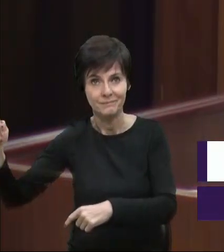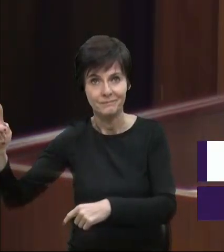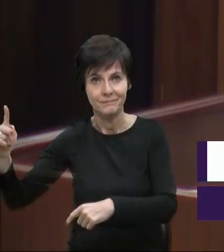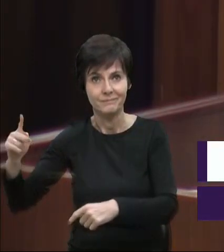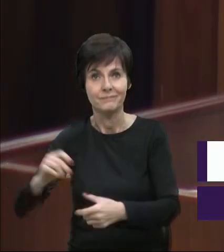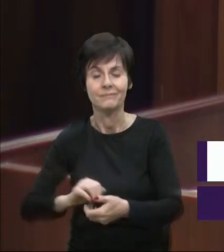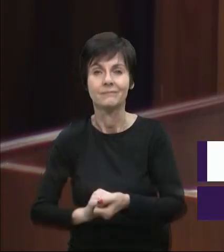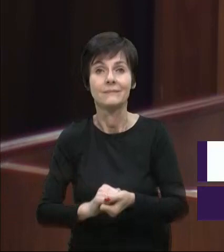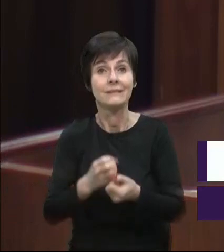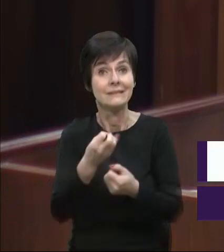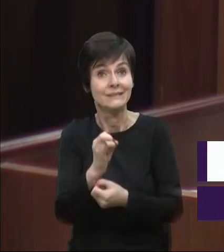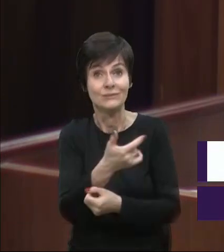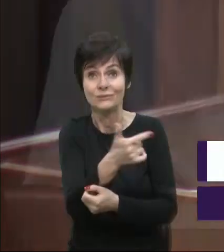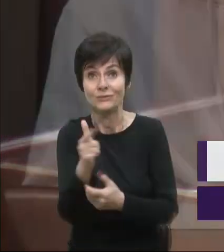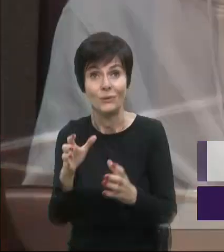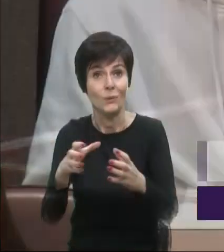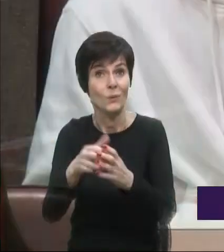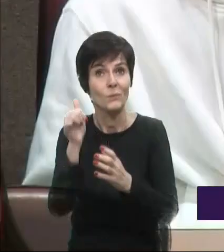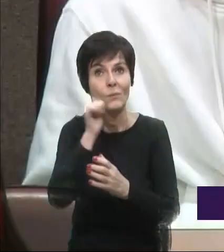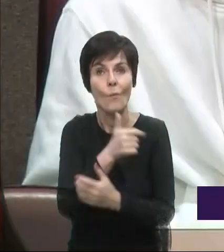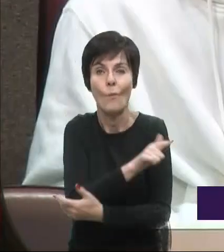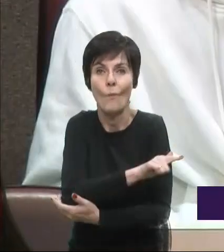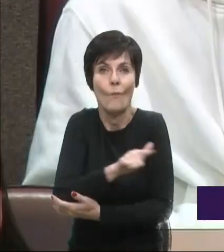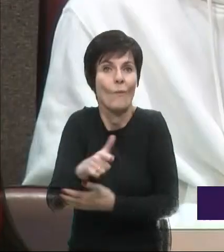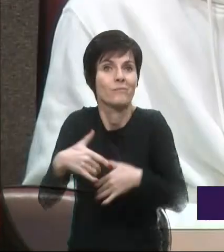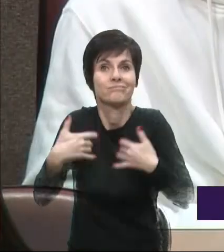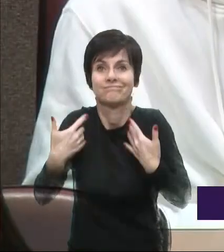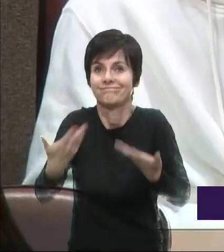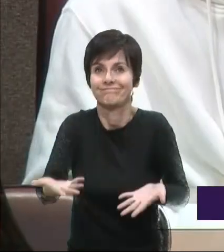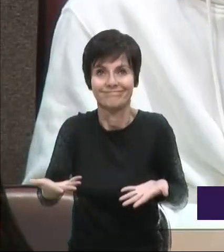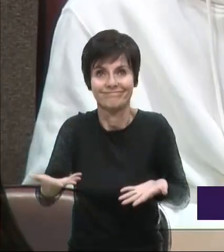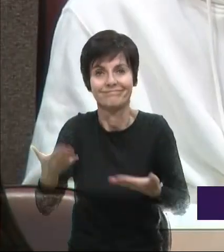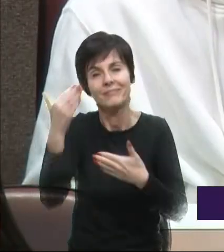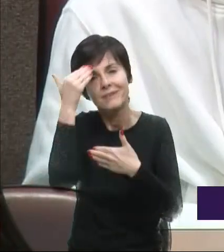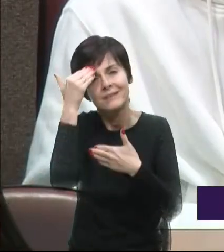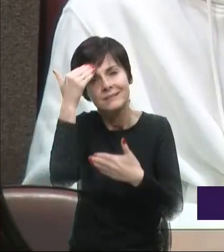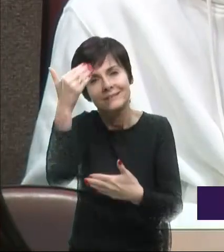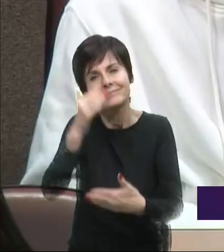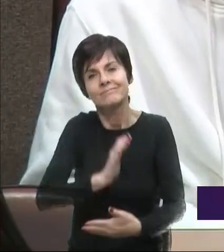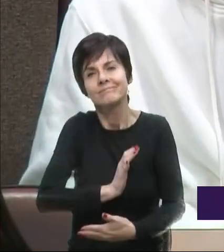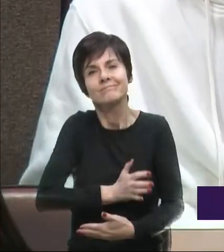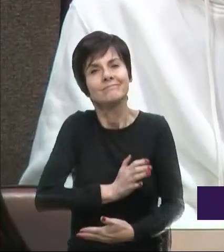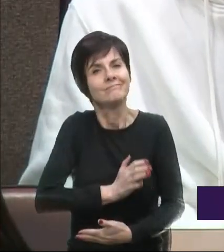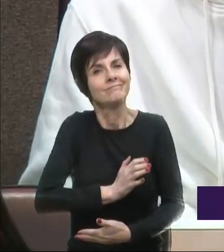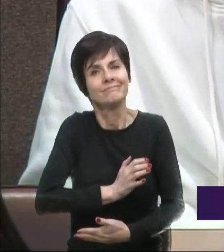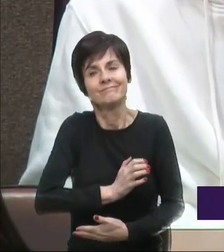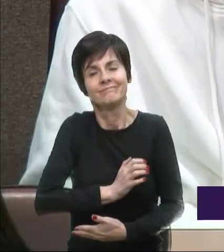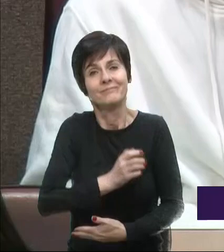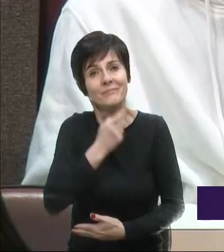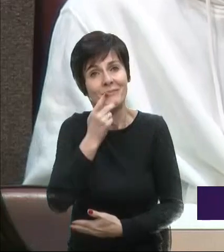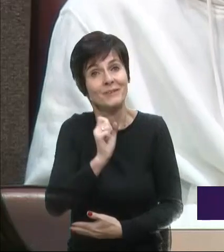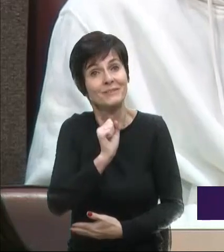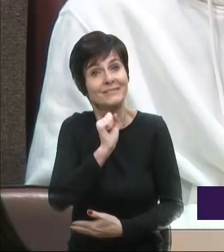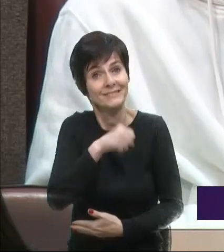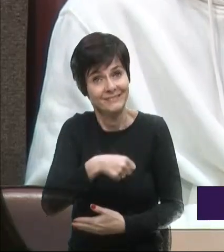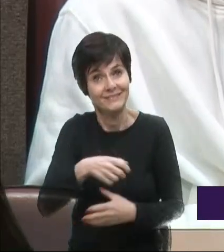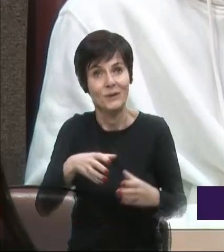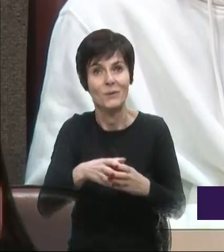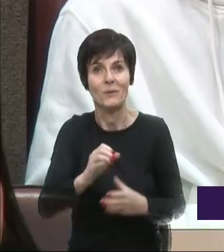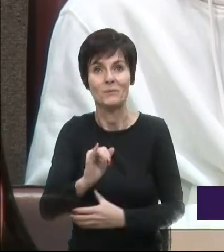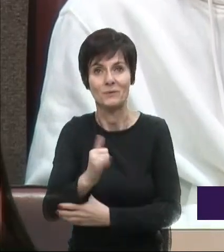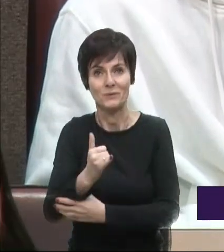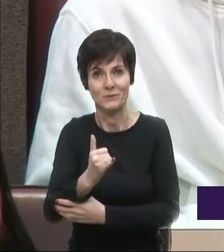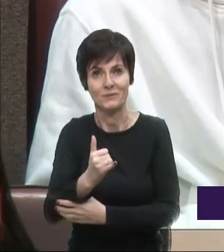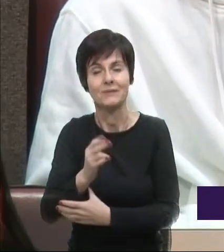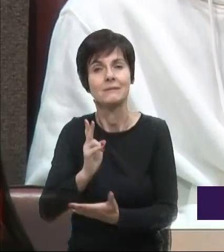Sem vocês, a gente não conseguiria nada. Eu agradeço vocês do fundo do coração de terem dito sim ao Juventude. Sempre